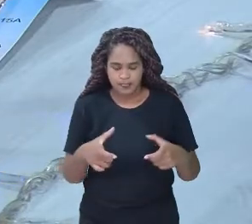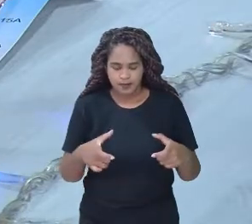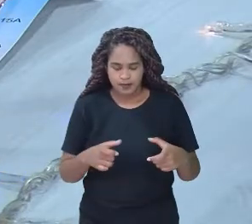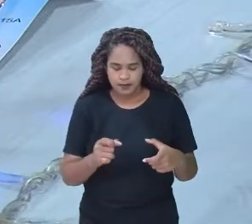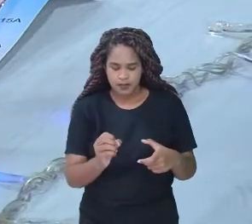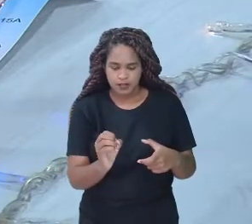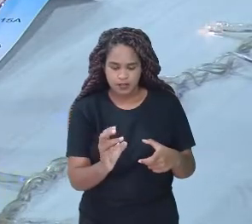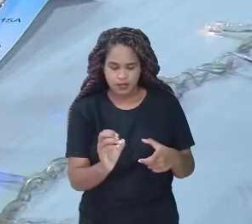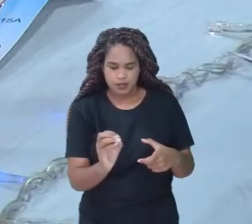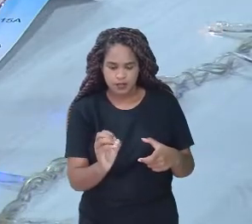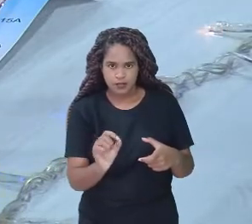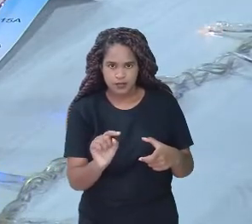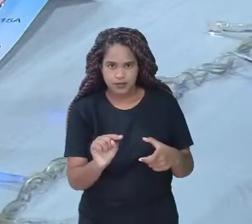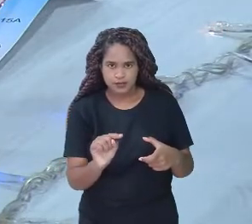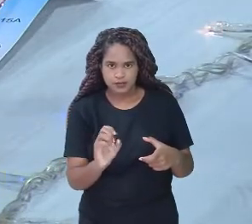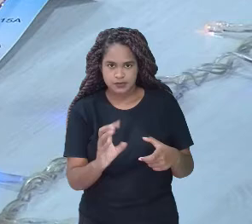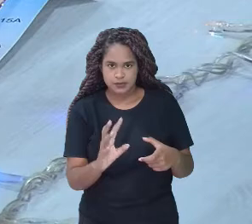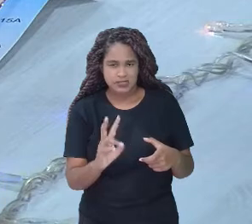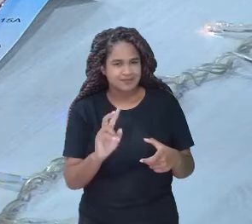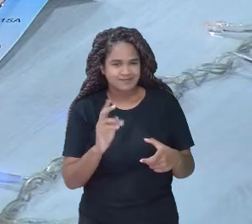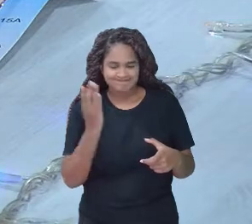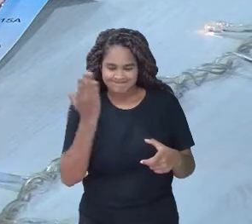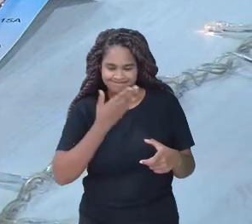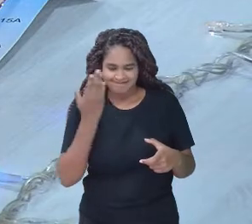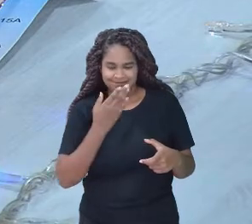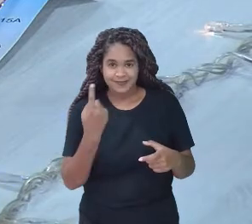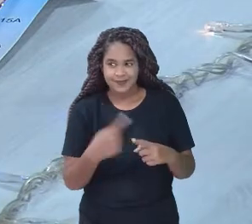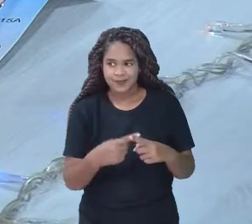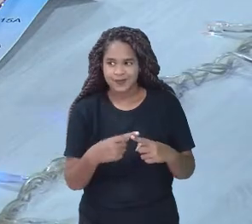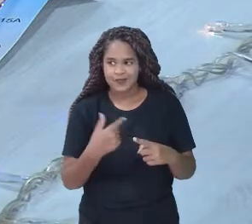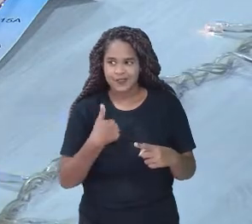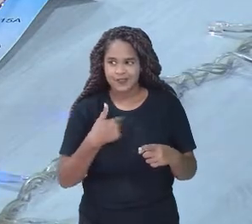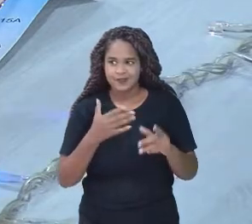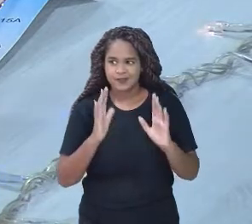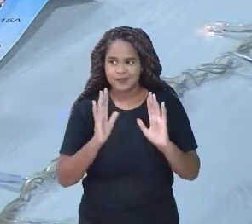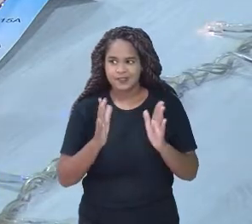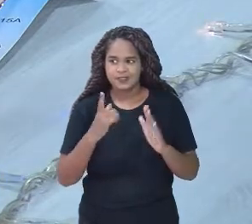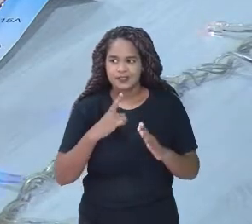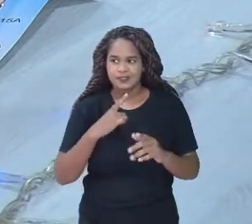está acendendo, é porque não dá muito para ver, porque eu já tenho aqui